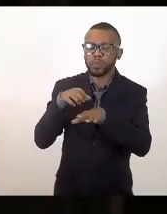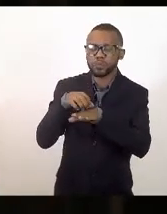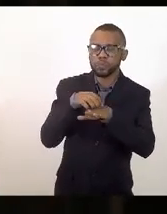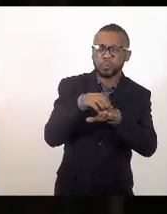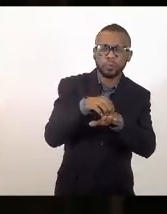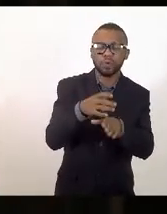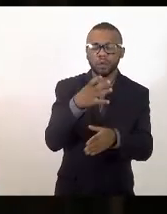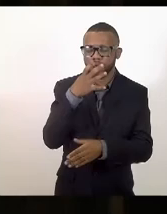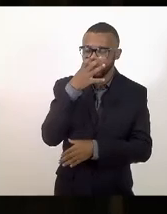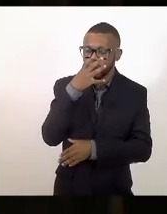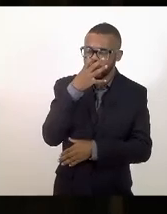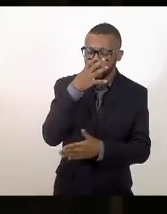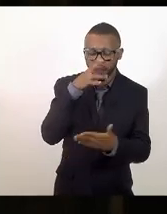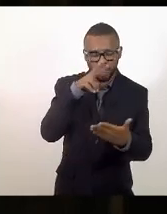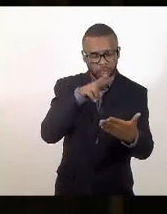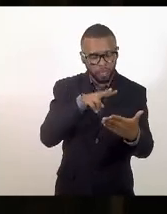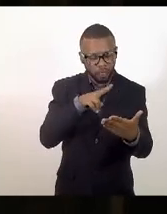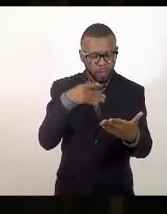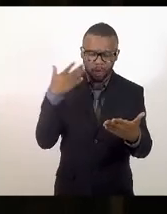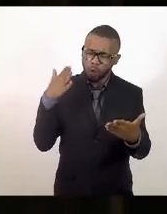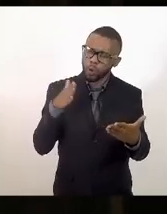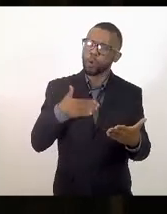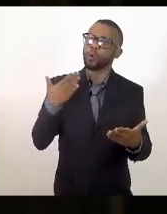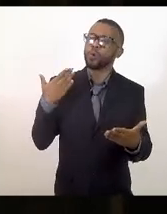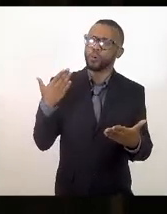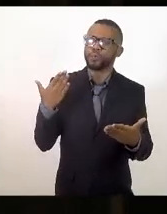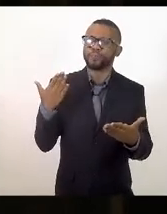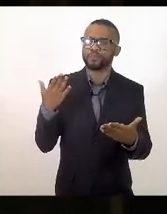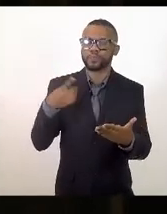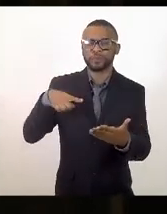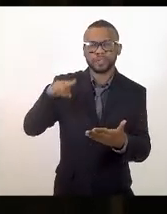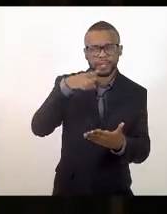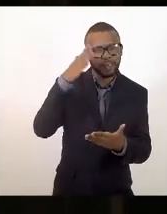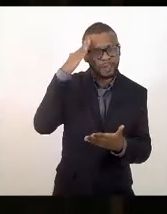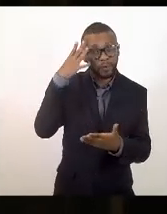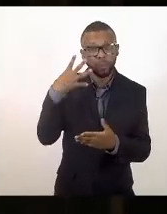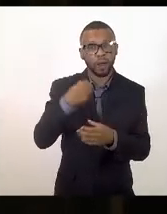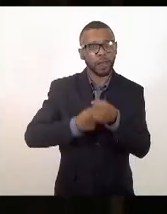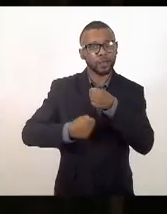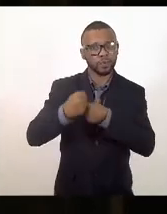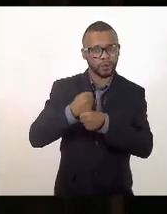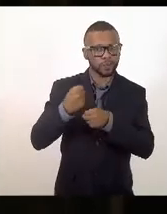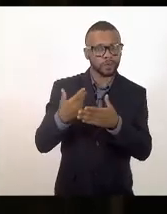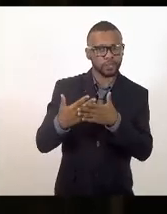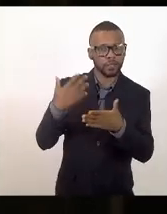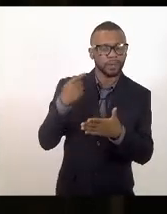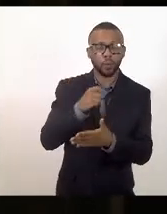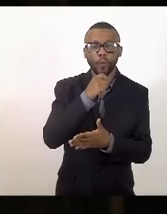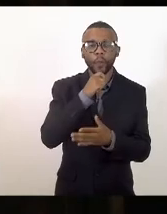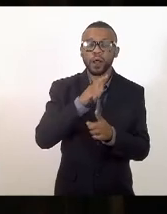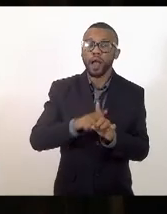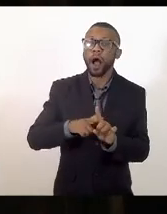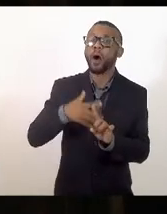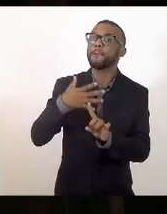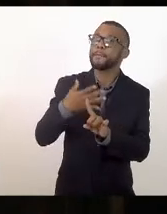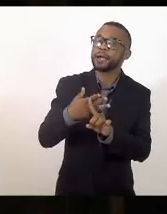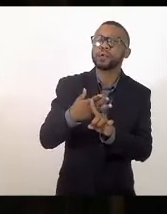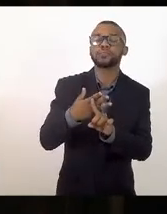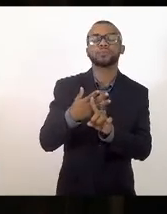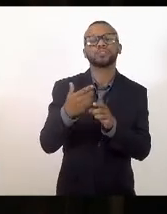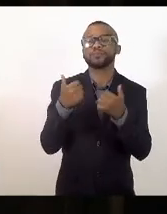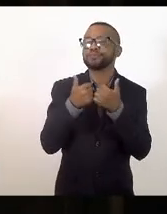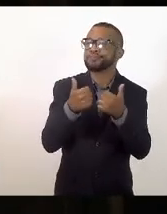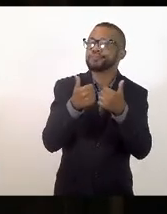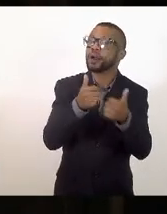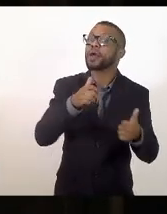vamos dizer, surpreso. Vocês sabem que há 4 anos não tem aumento de tarifas na área